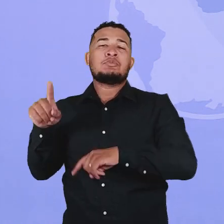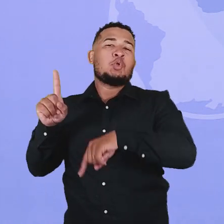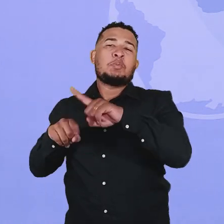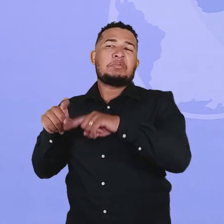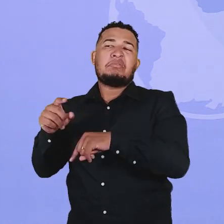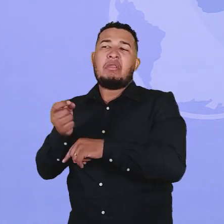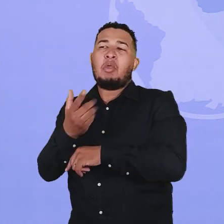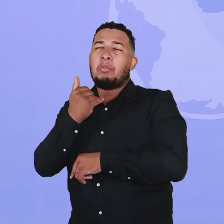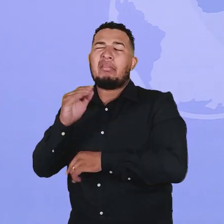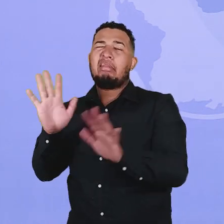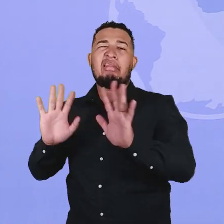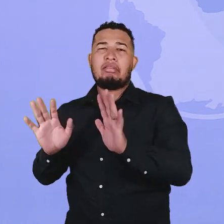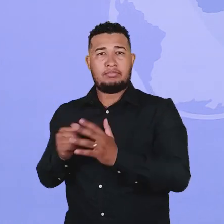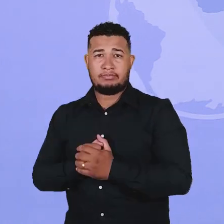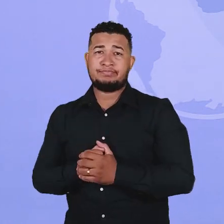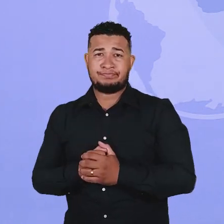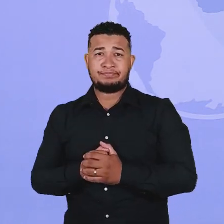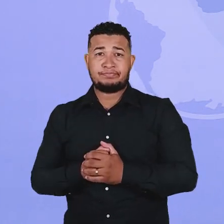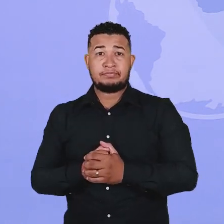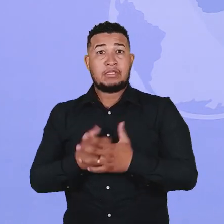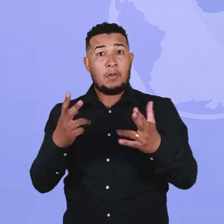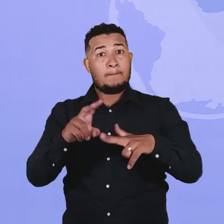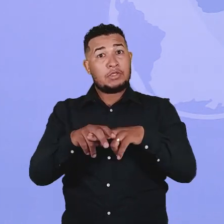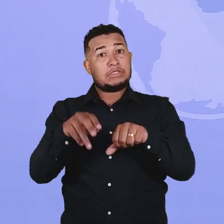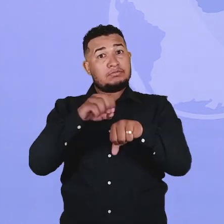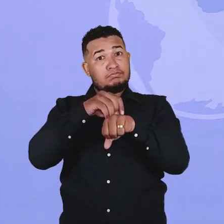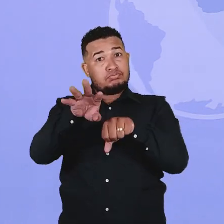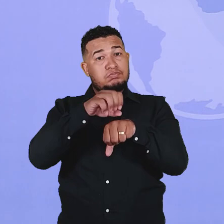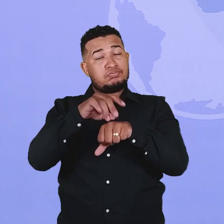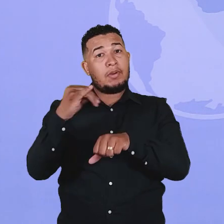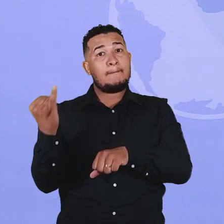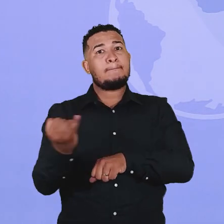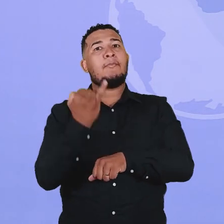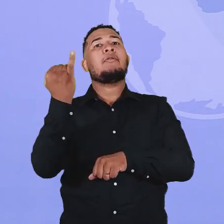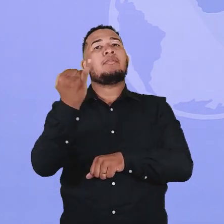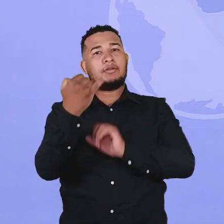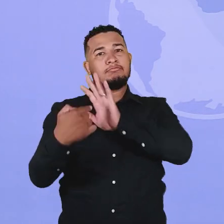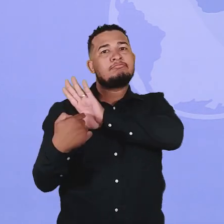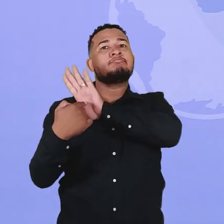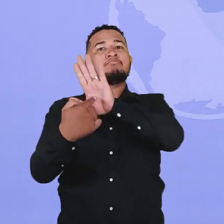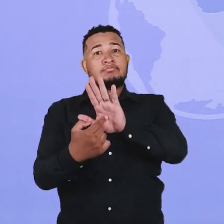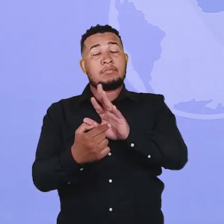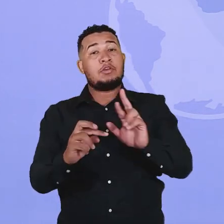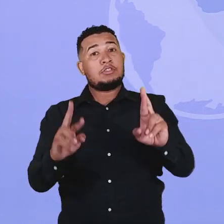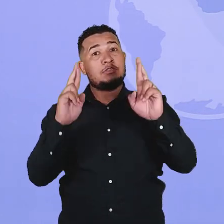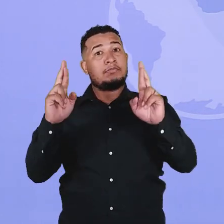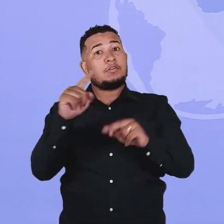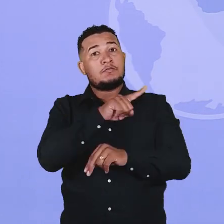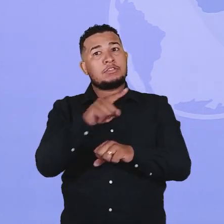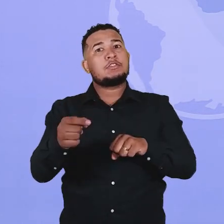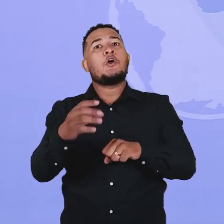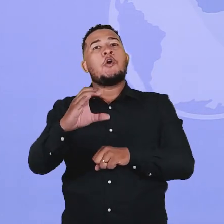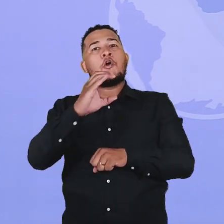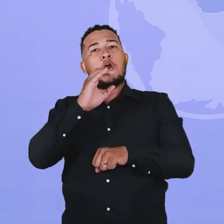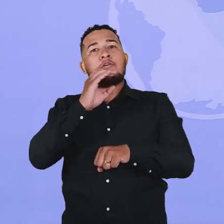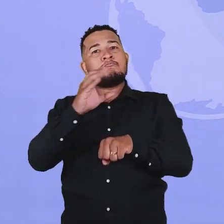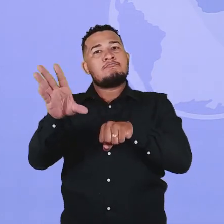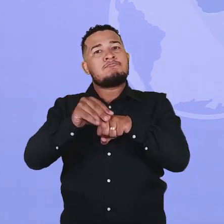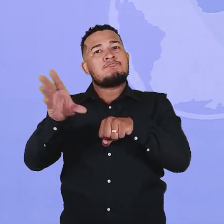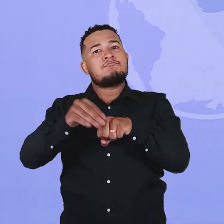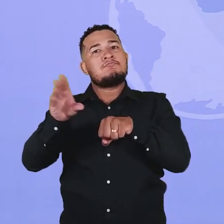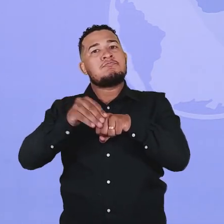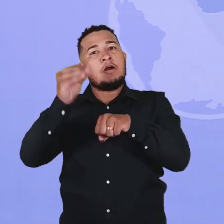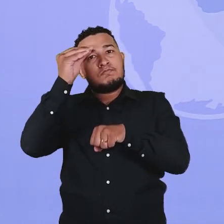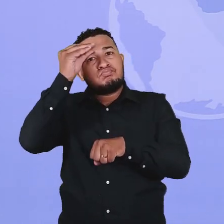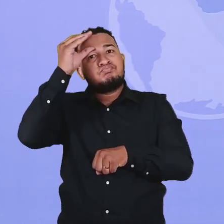valor nutricional do alimento que você está fazendo? Então essas são dicas importantes que eu quero compartilhar com você. Eu espero ter gerado